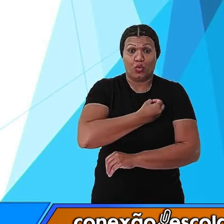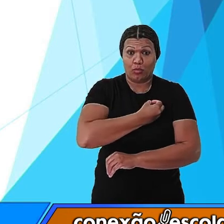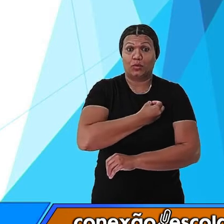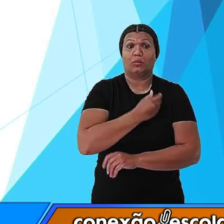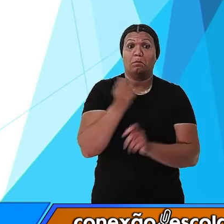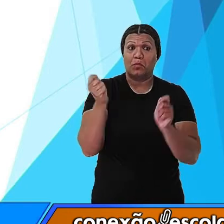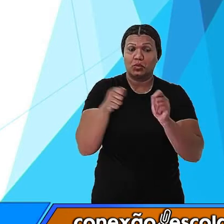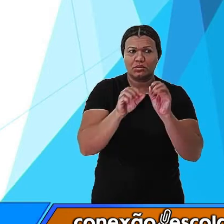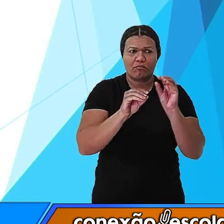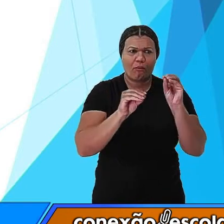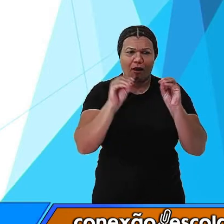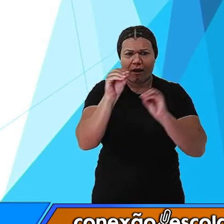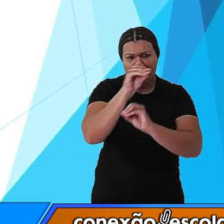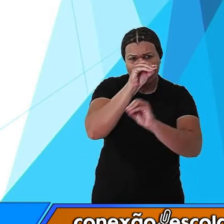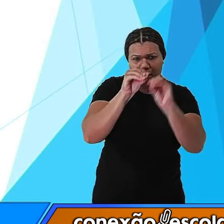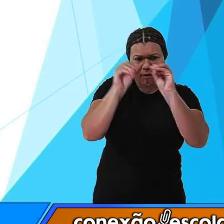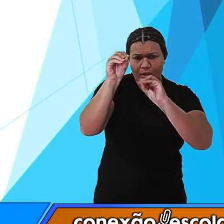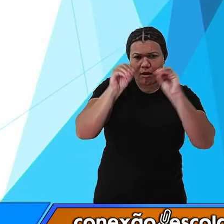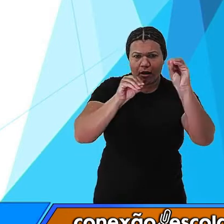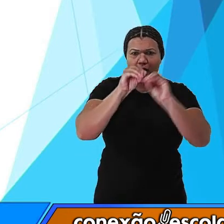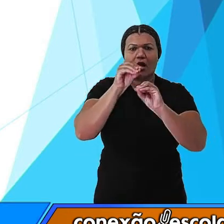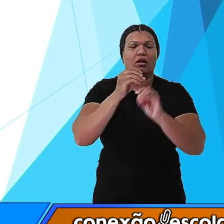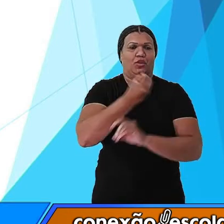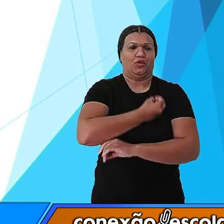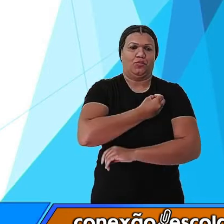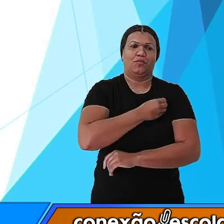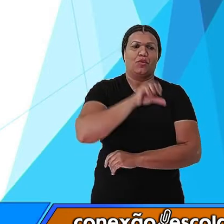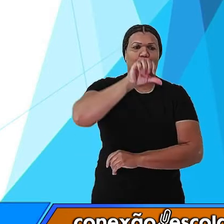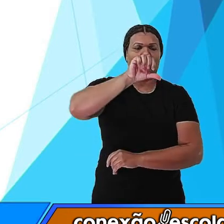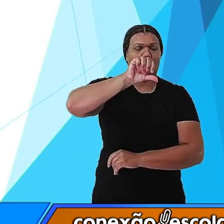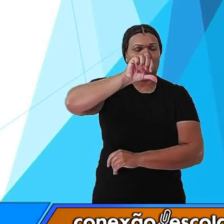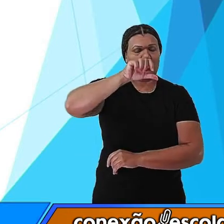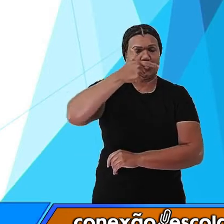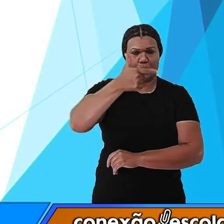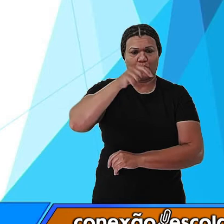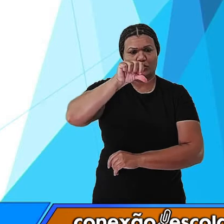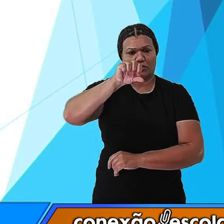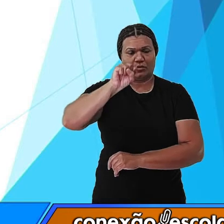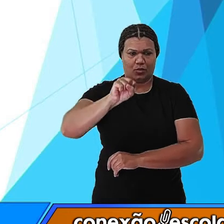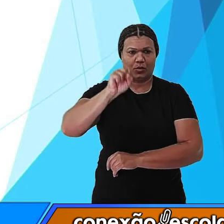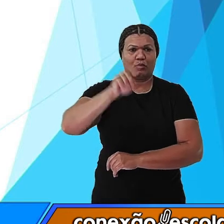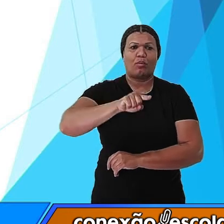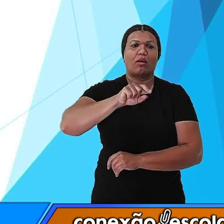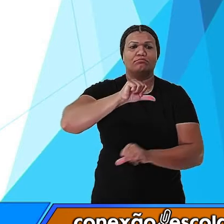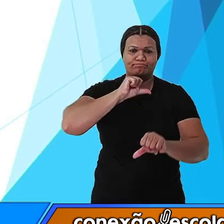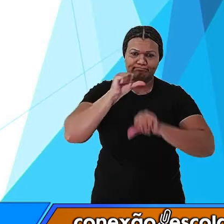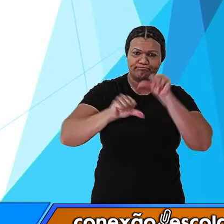podemos formar com os algarismos 2, 9 e 8 será